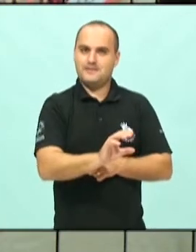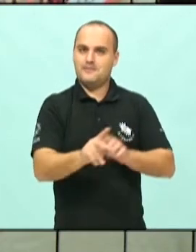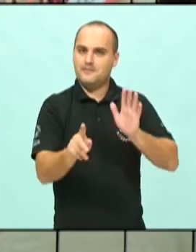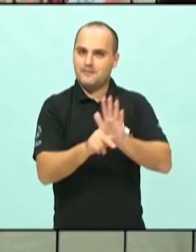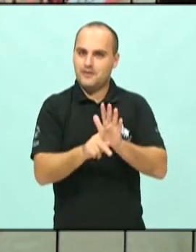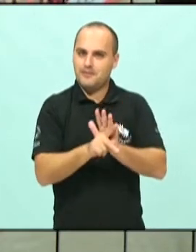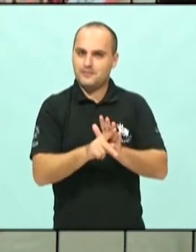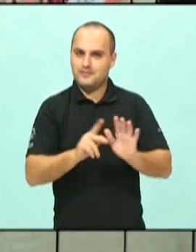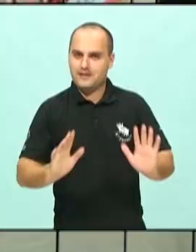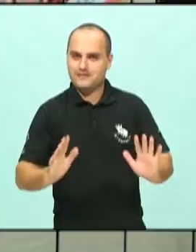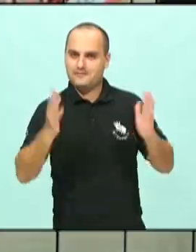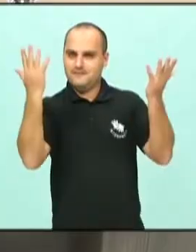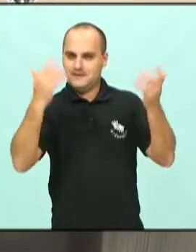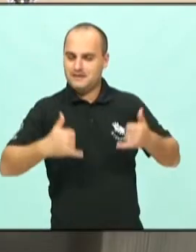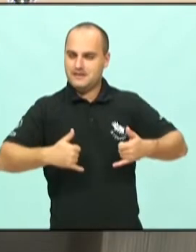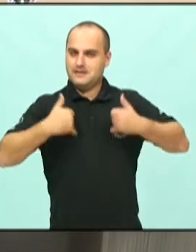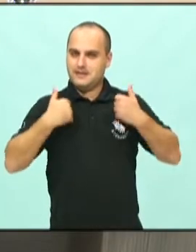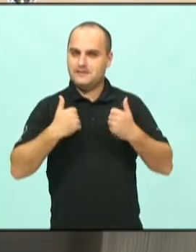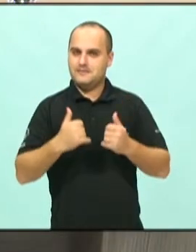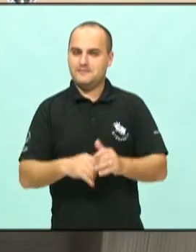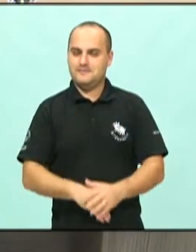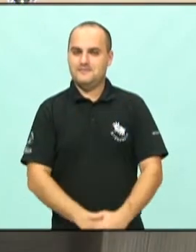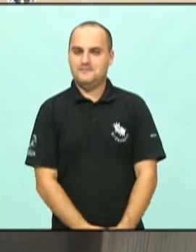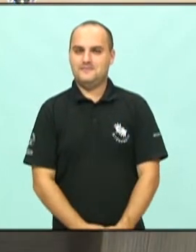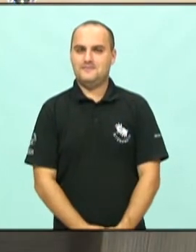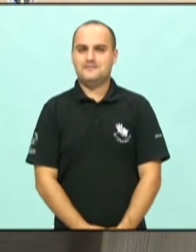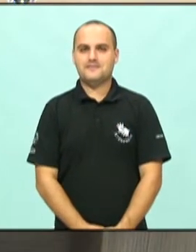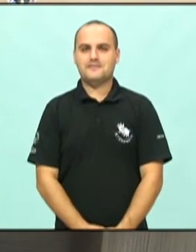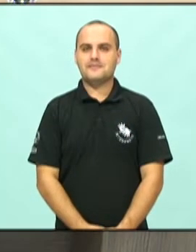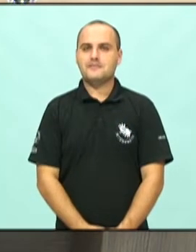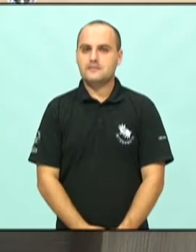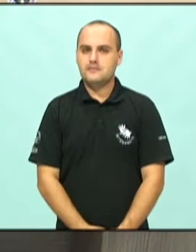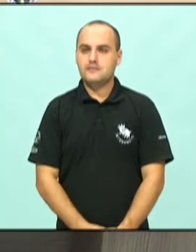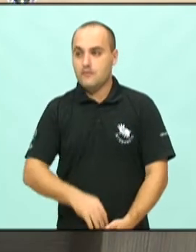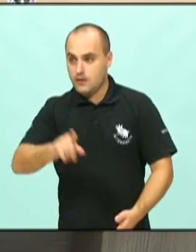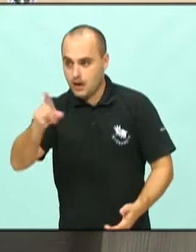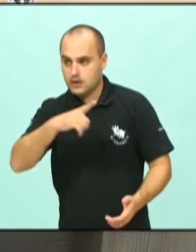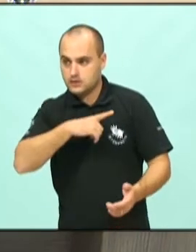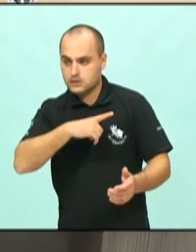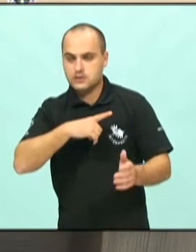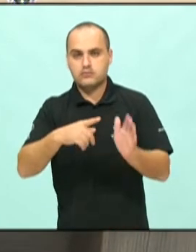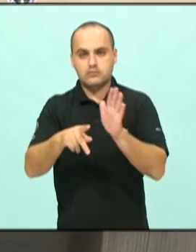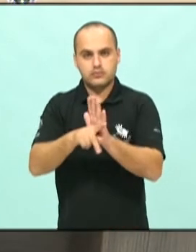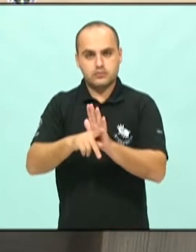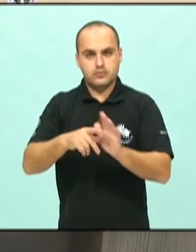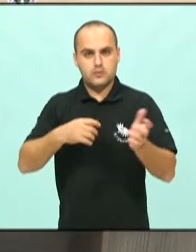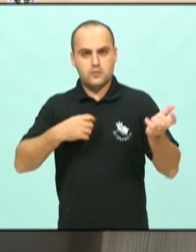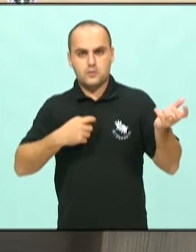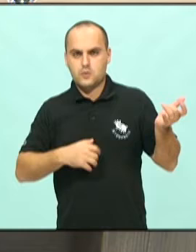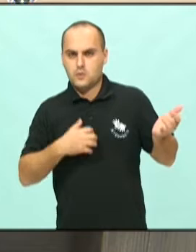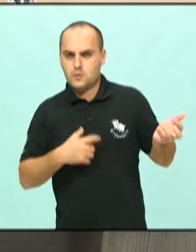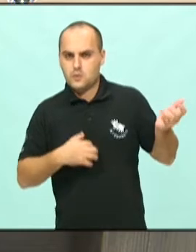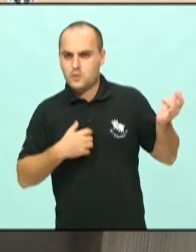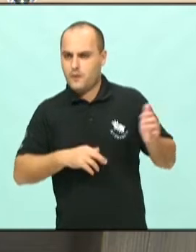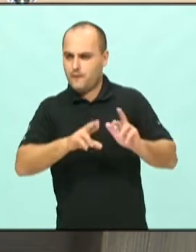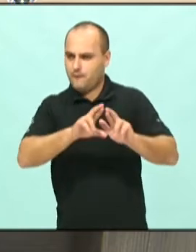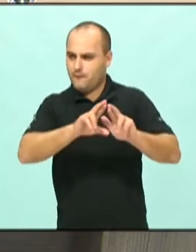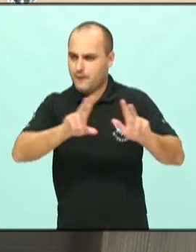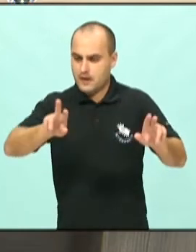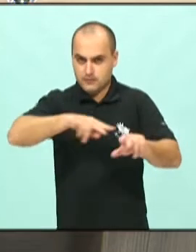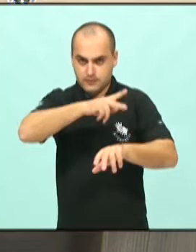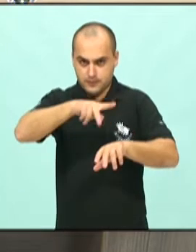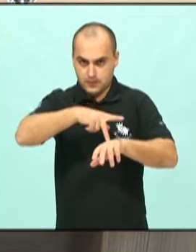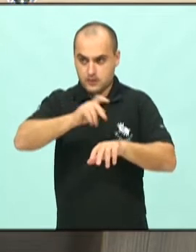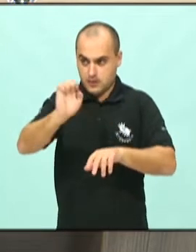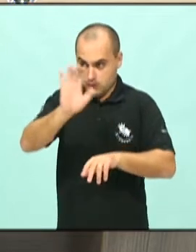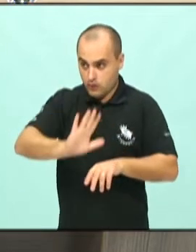de um festival tão importante. Lá estavam representados violonistas de diversos países, inclusive da